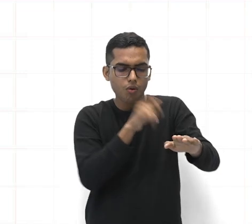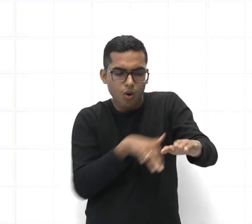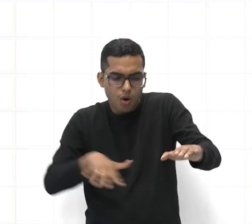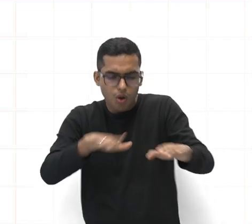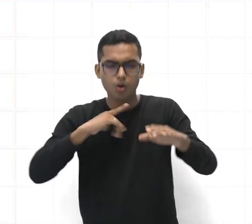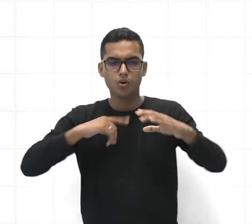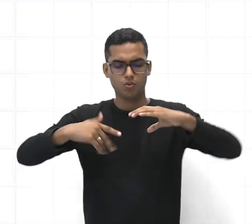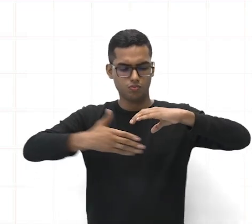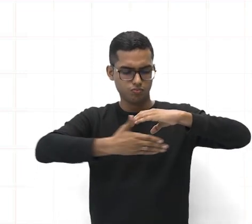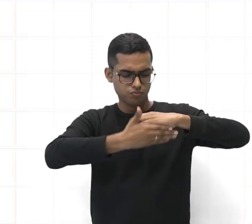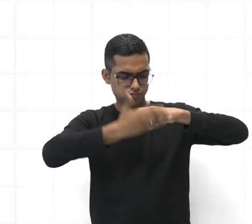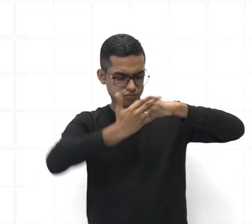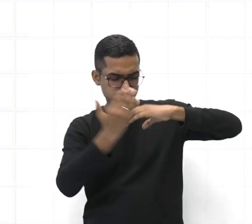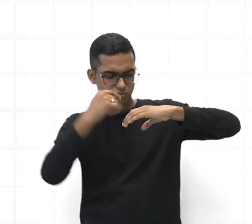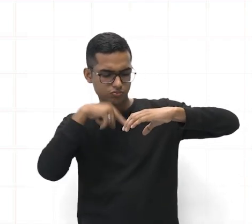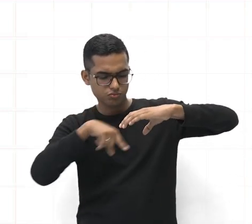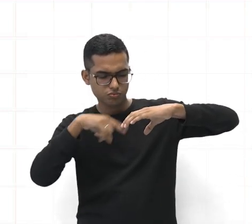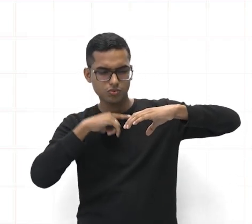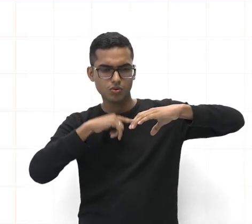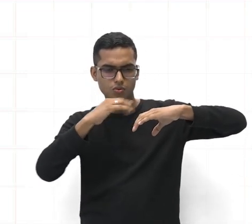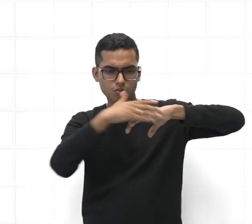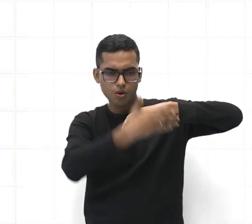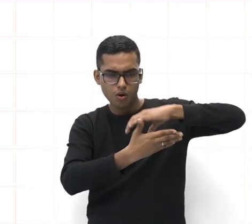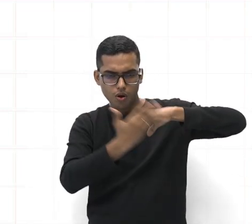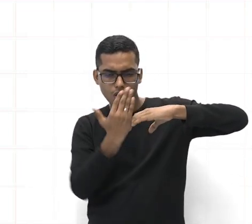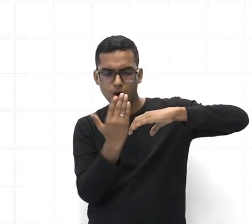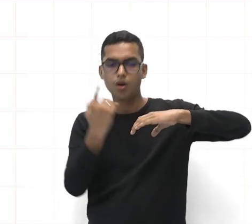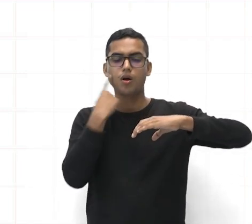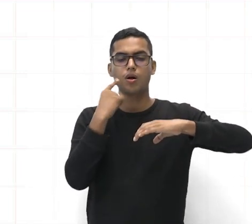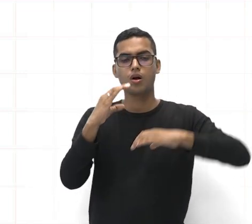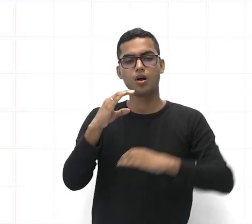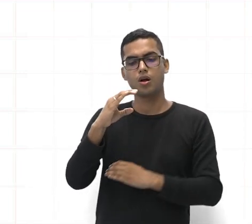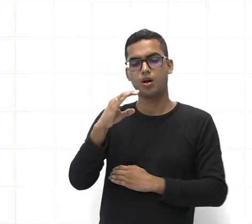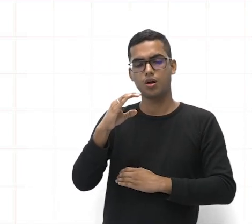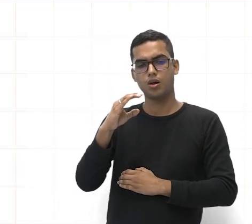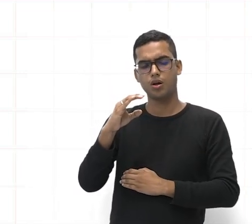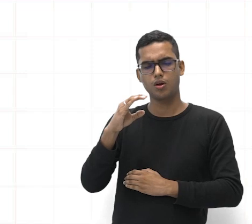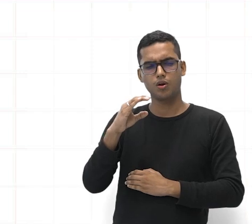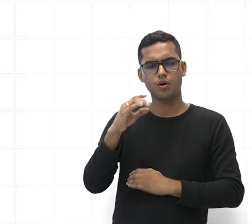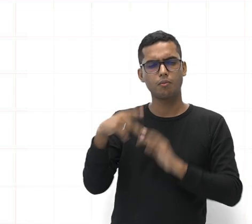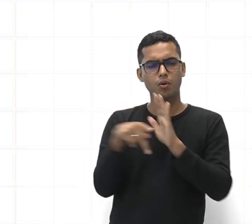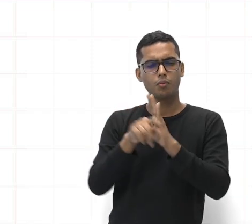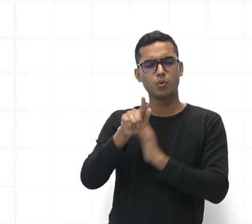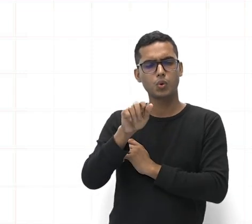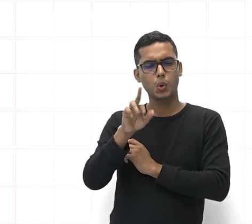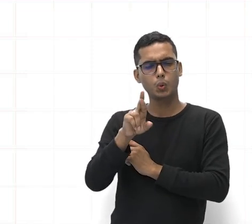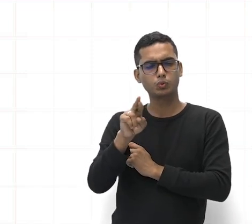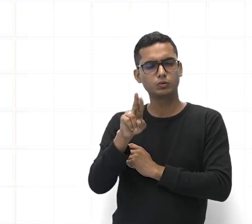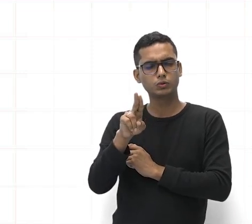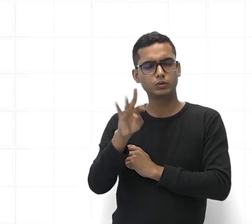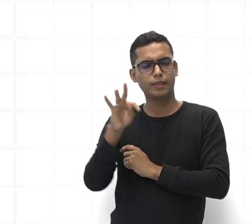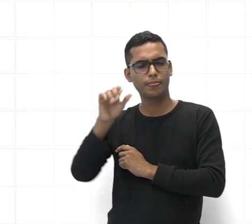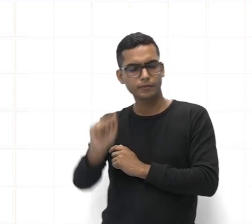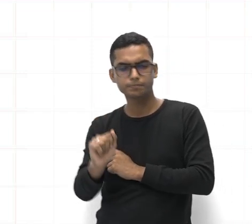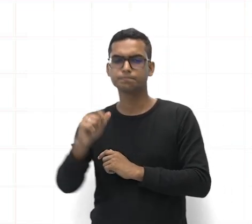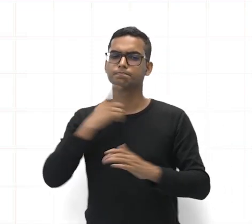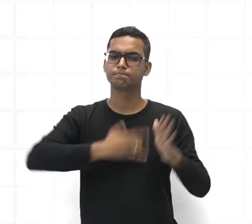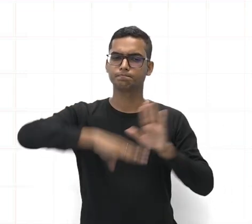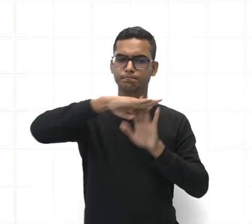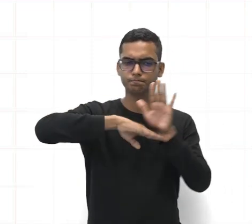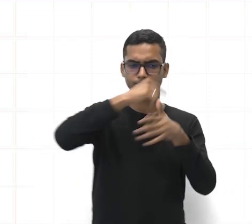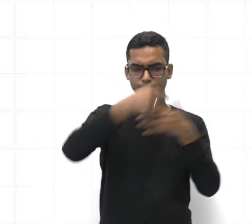as grutas e os rios subterrâneos. E aí nós trouxemos como destaque essa